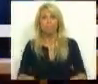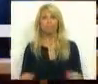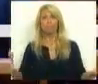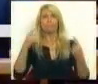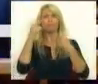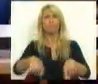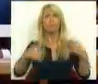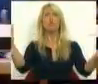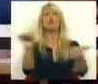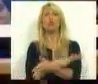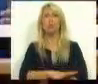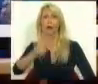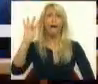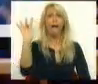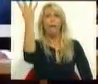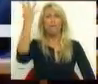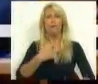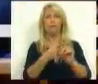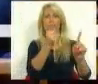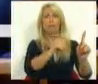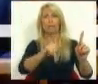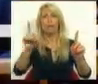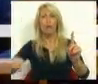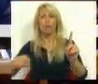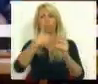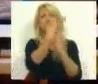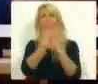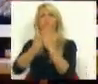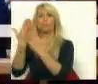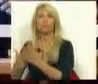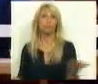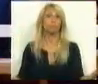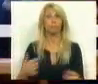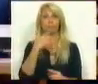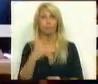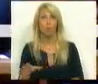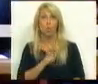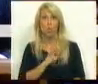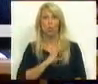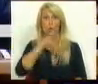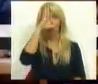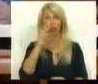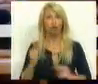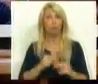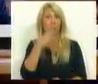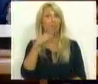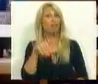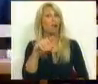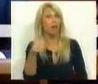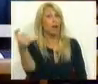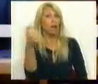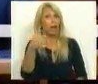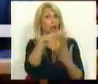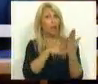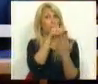quatro versões e que, a julgar pelas palavras do Sr. Ministro das Finanças, caminha para uma quinta versão. É um Governo que não